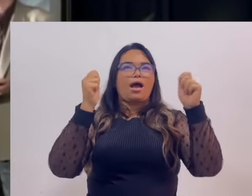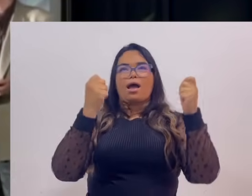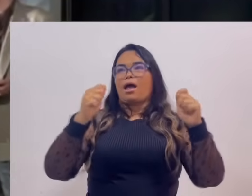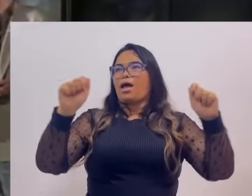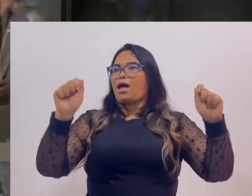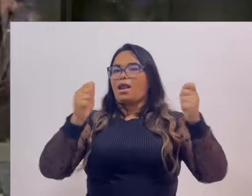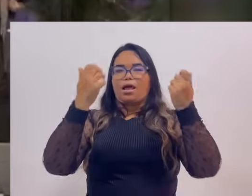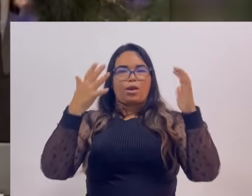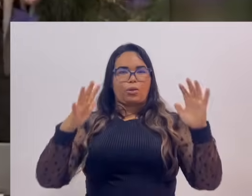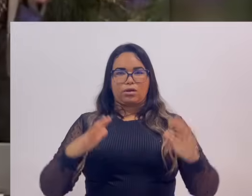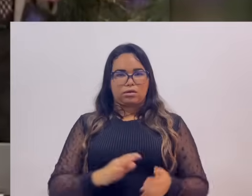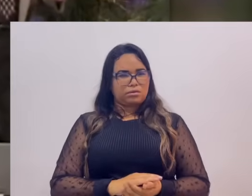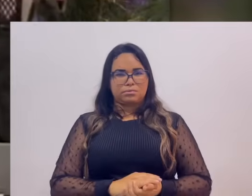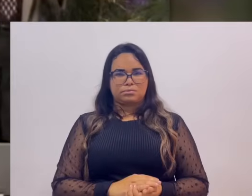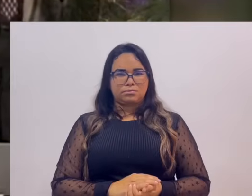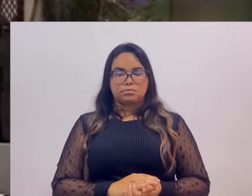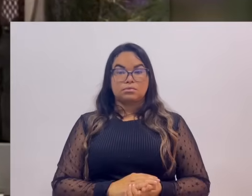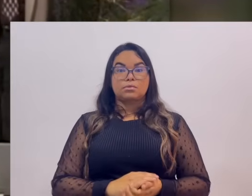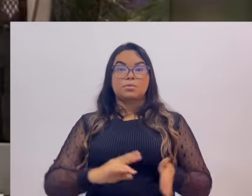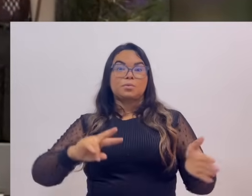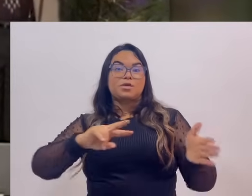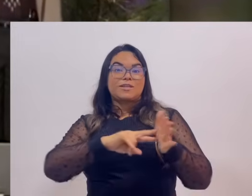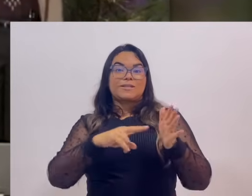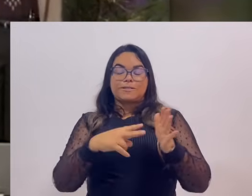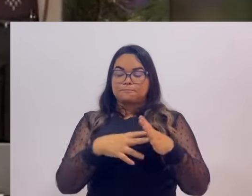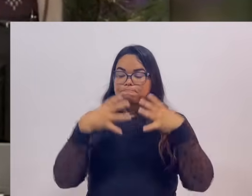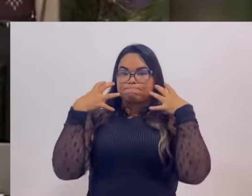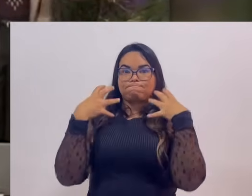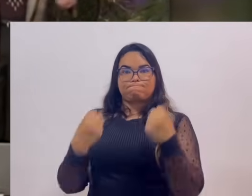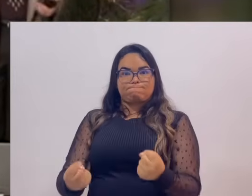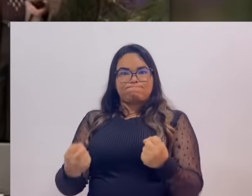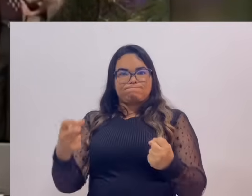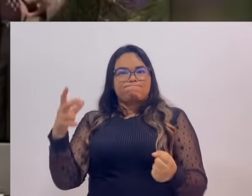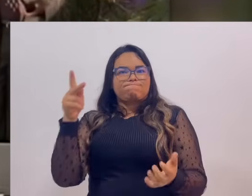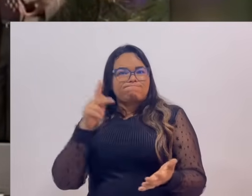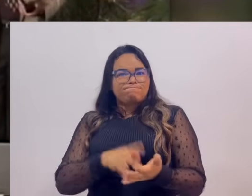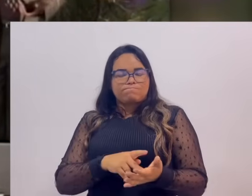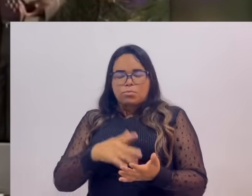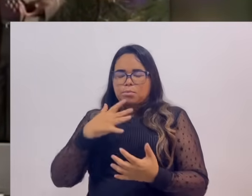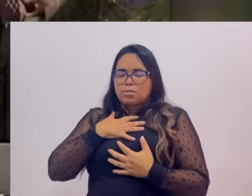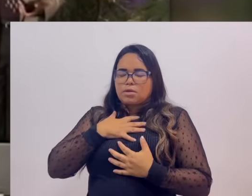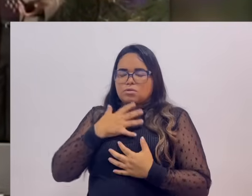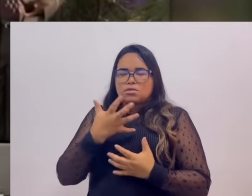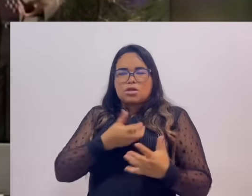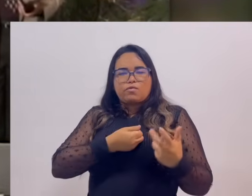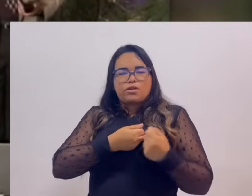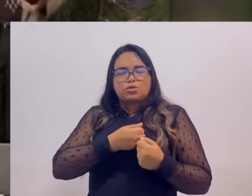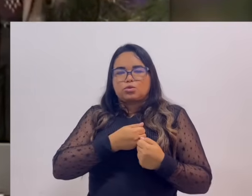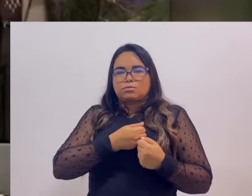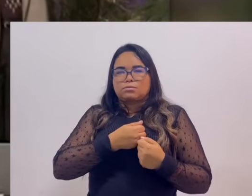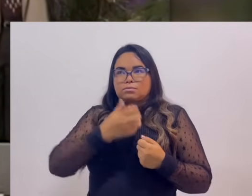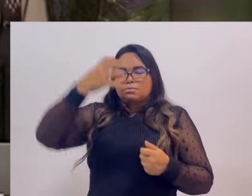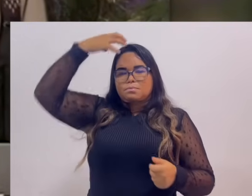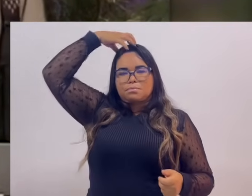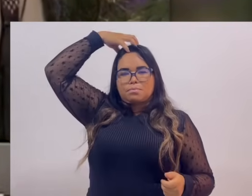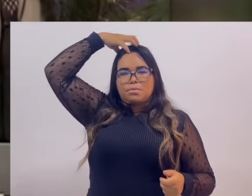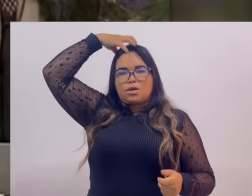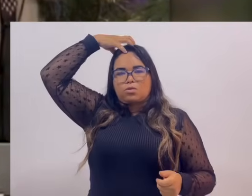serviço não significa simplesmente cantar aleluias significa aceitá-lo como salvador pessoal